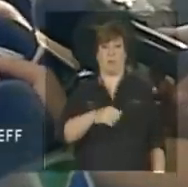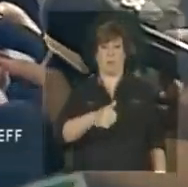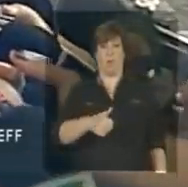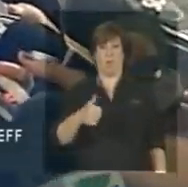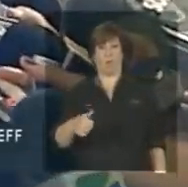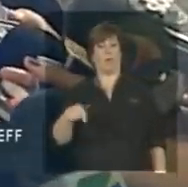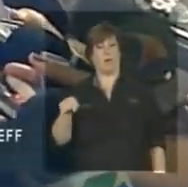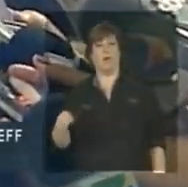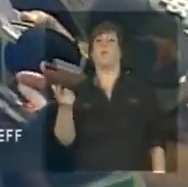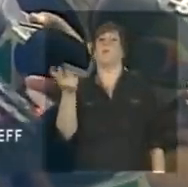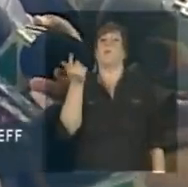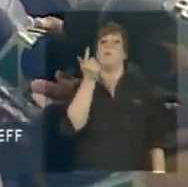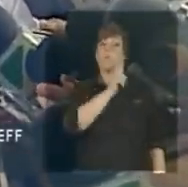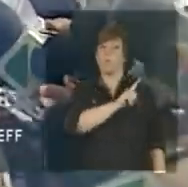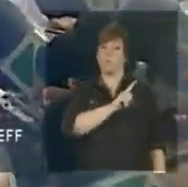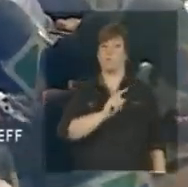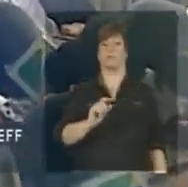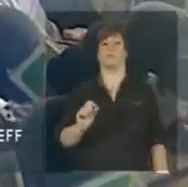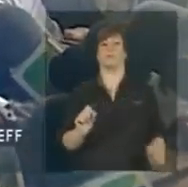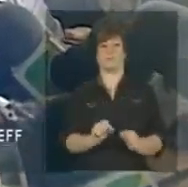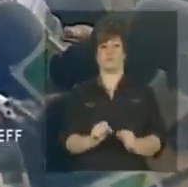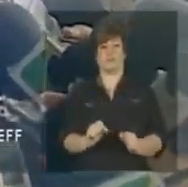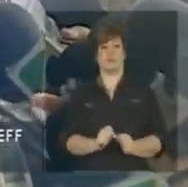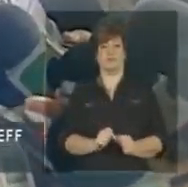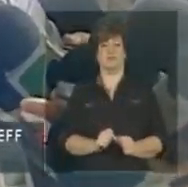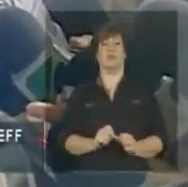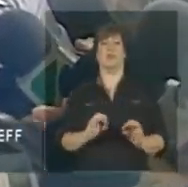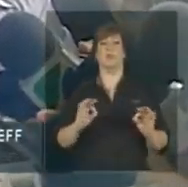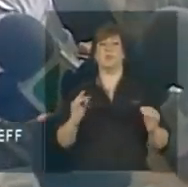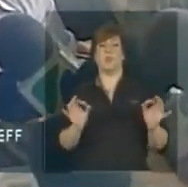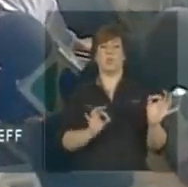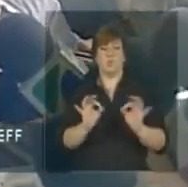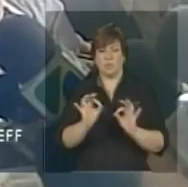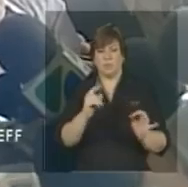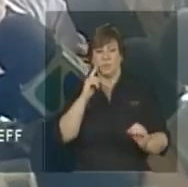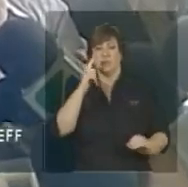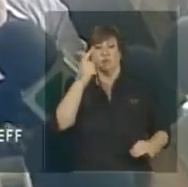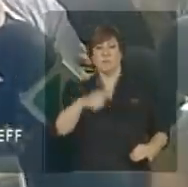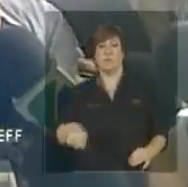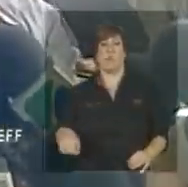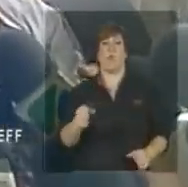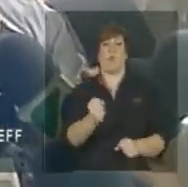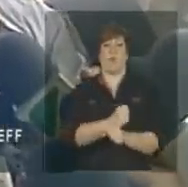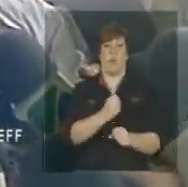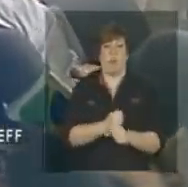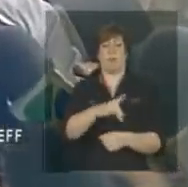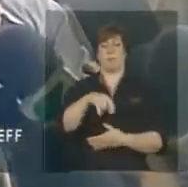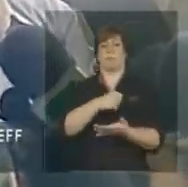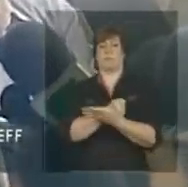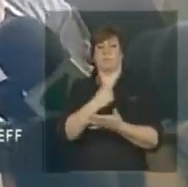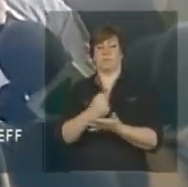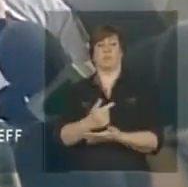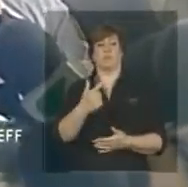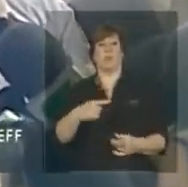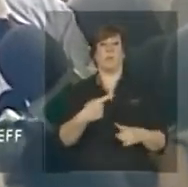ele conseguiu fazer toda uma reconfiguração da obra, recontratar, porque